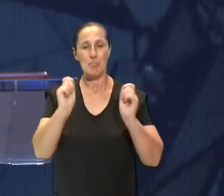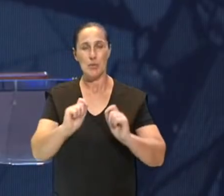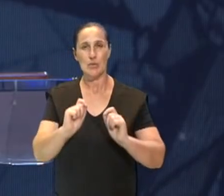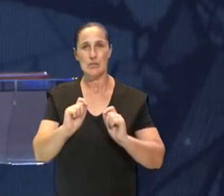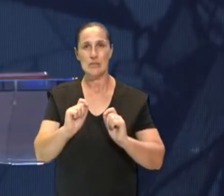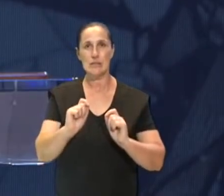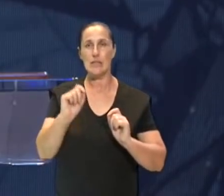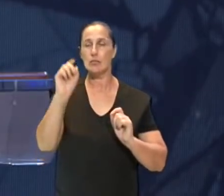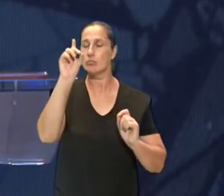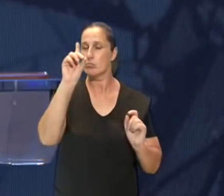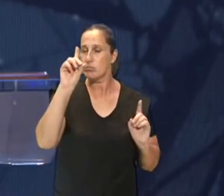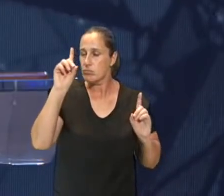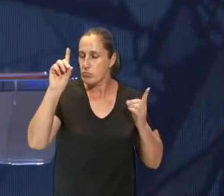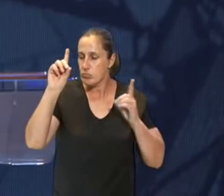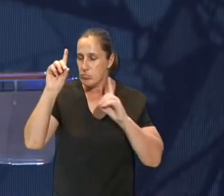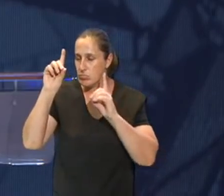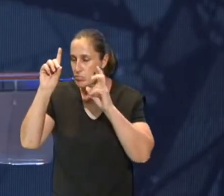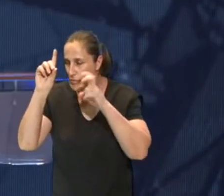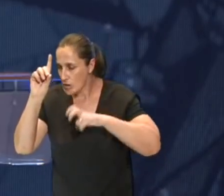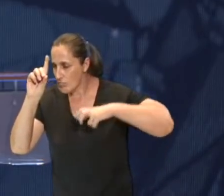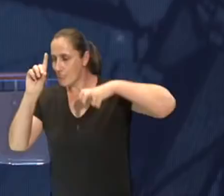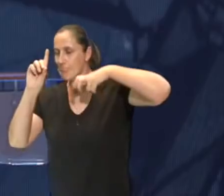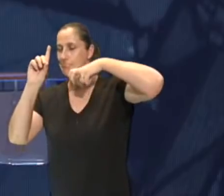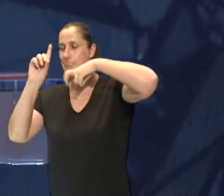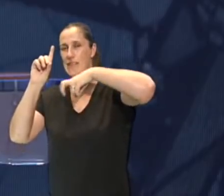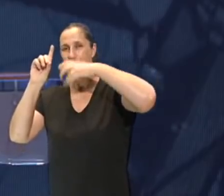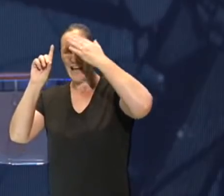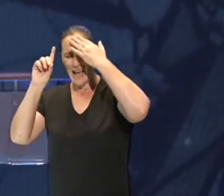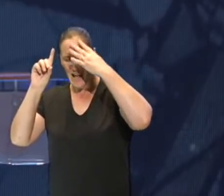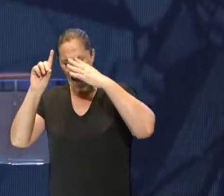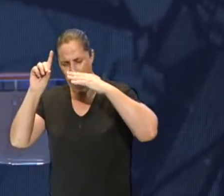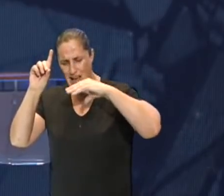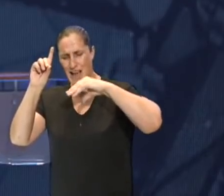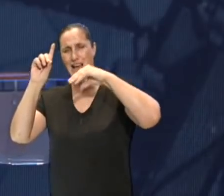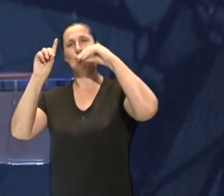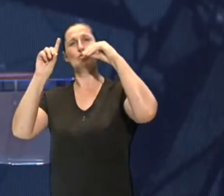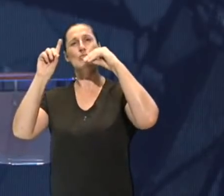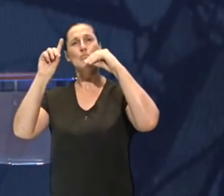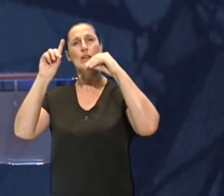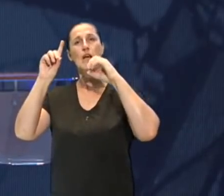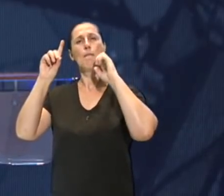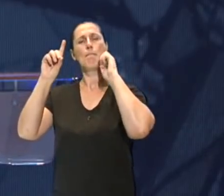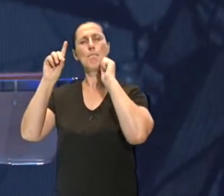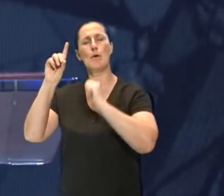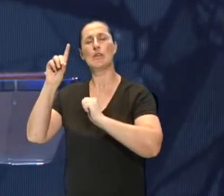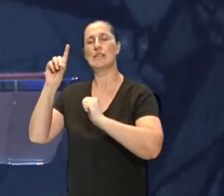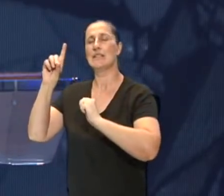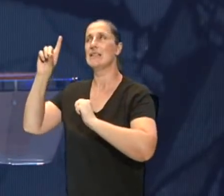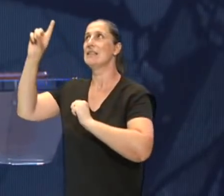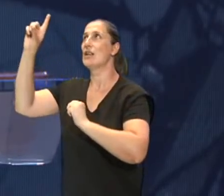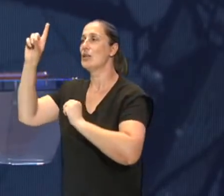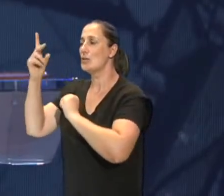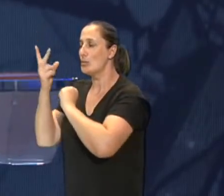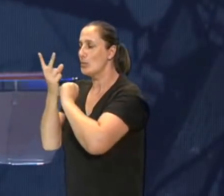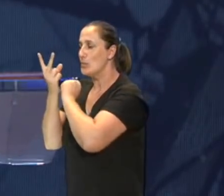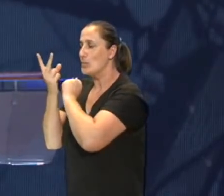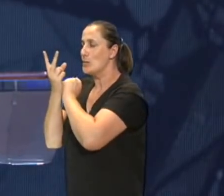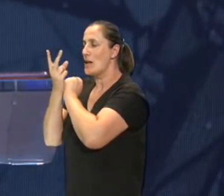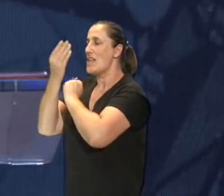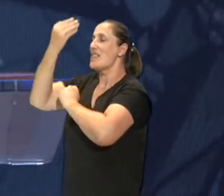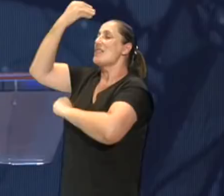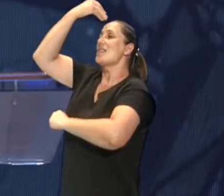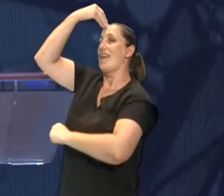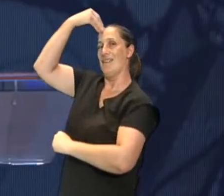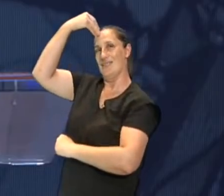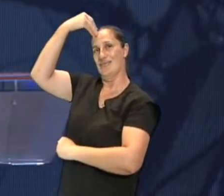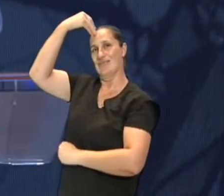chegar à presença do Todo-Poderoso com toda a sua alma, e você poder ser tratado, tanto por dentro quanto